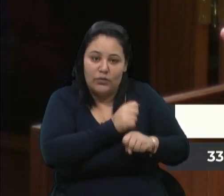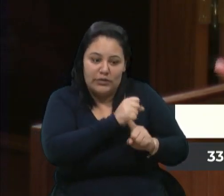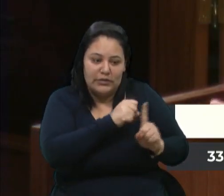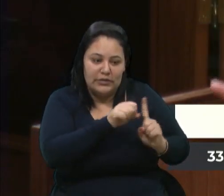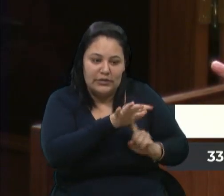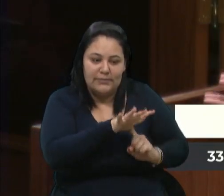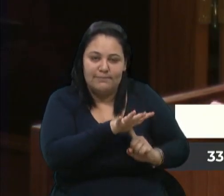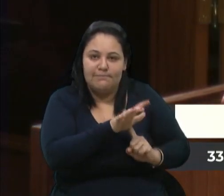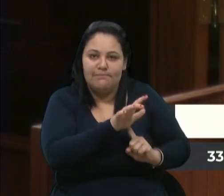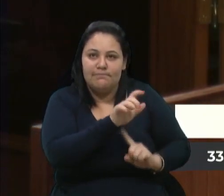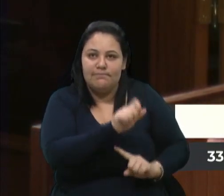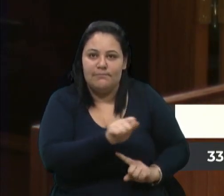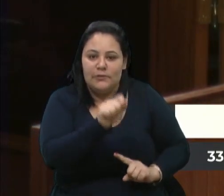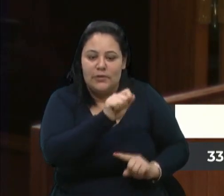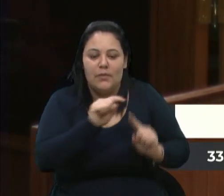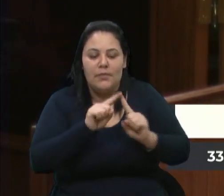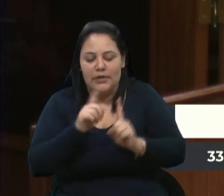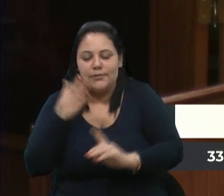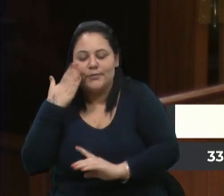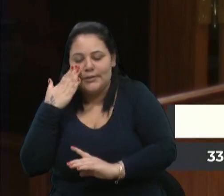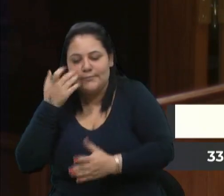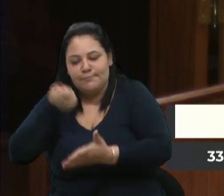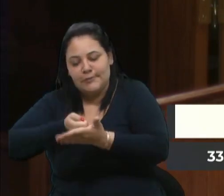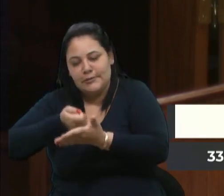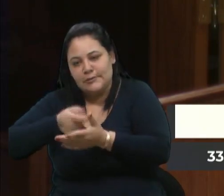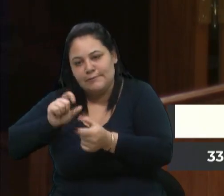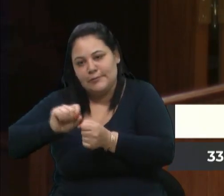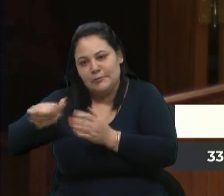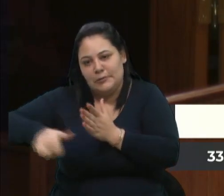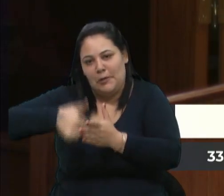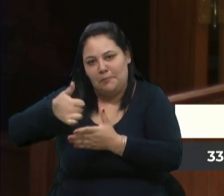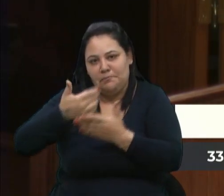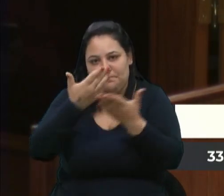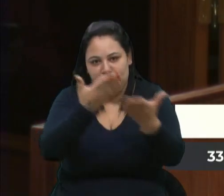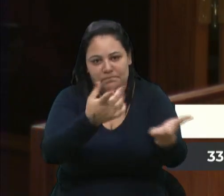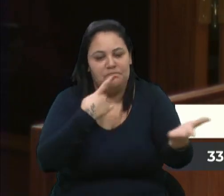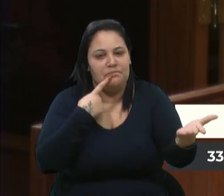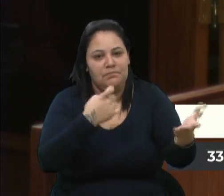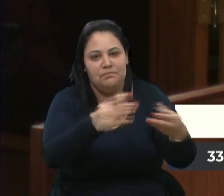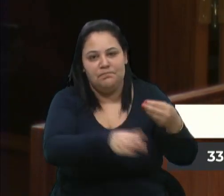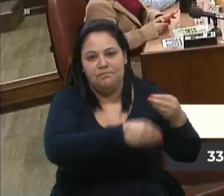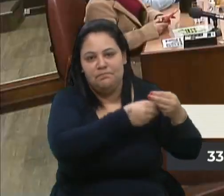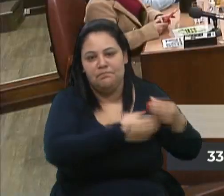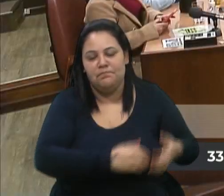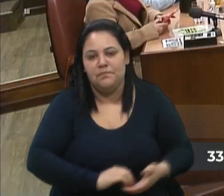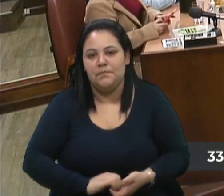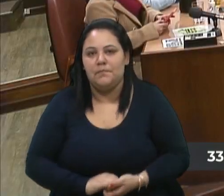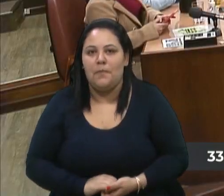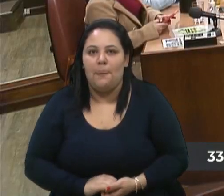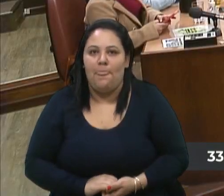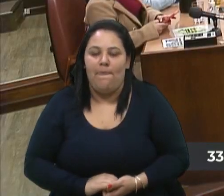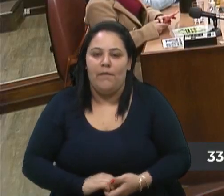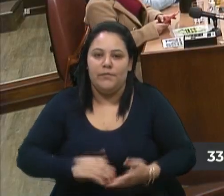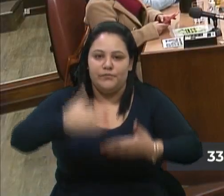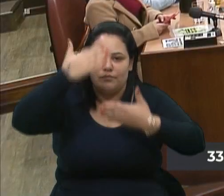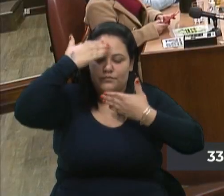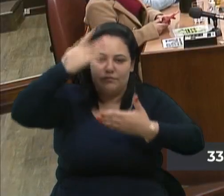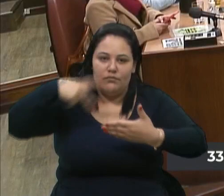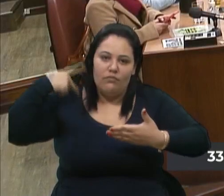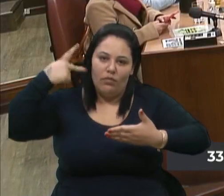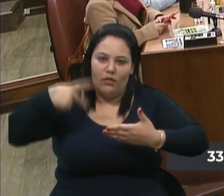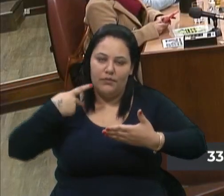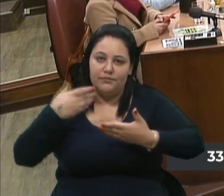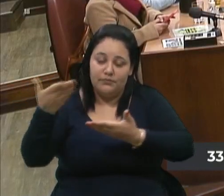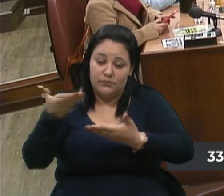as pessoas da assistência social estão tentando fazer o melhor. Sua parte primeiro, vereadora Rosa Frigerio. Obrigada, vereador. Obrigada pela parte e por trazer